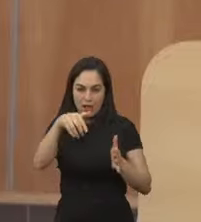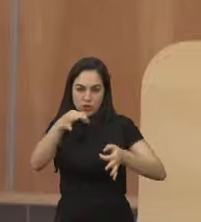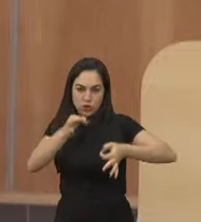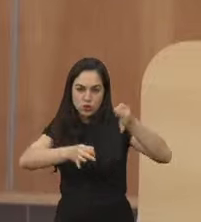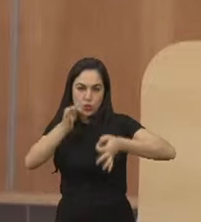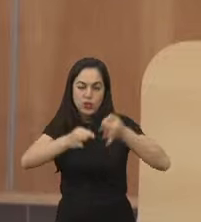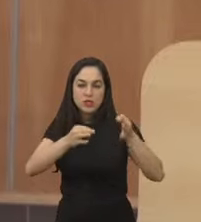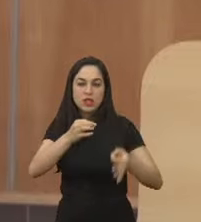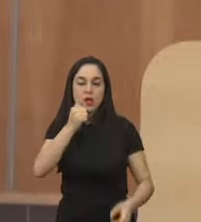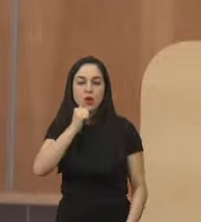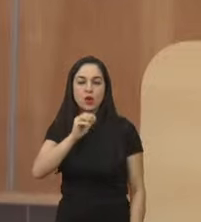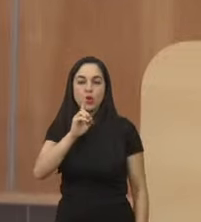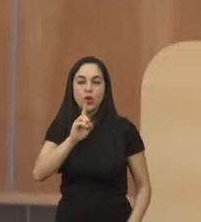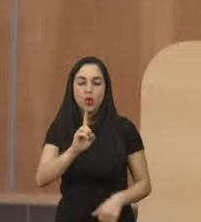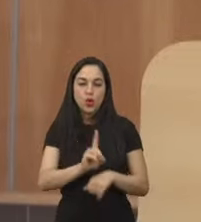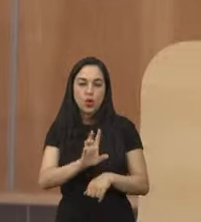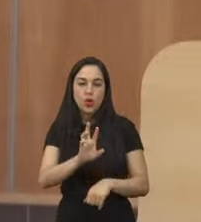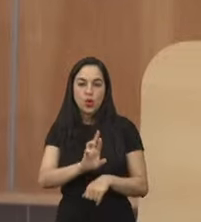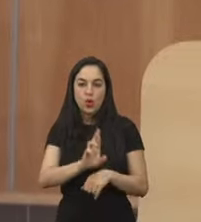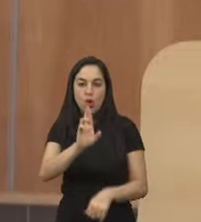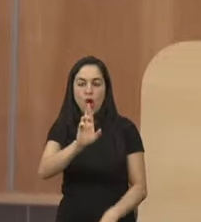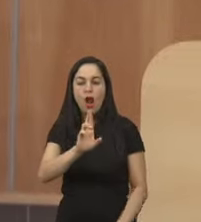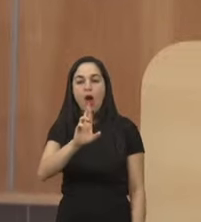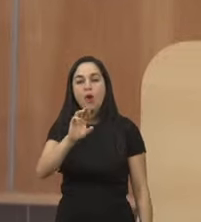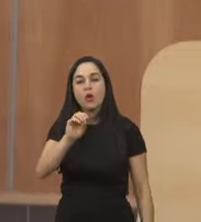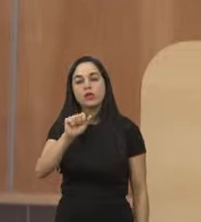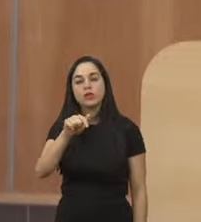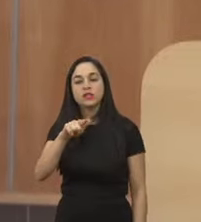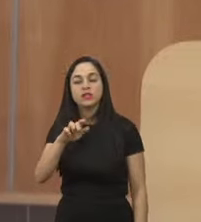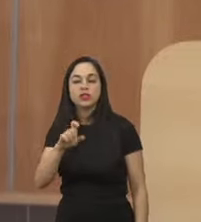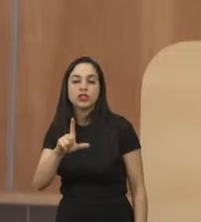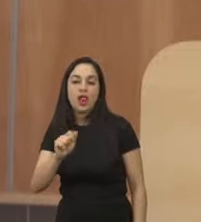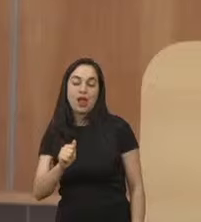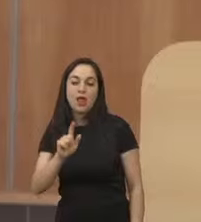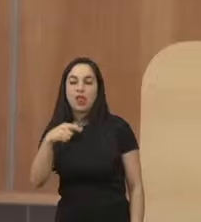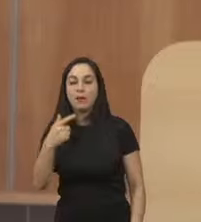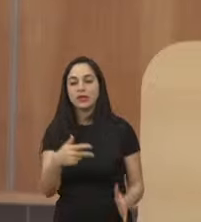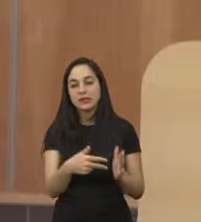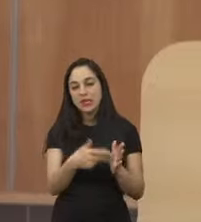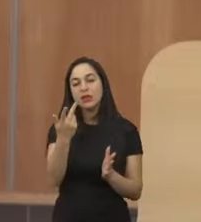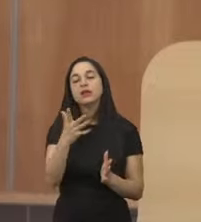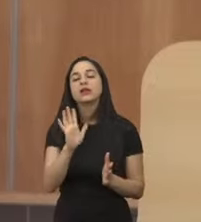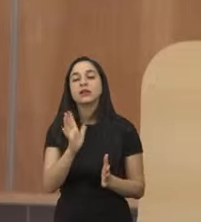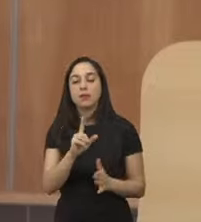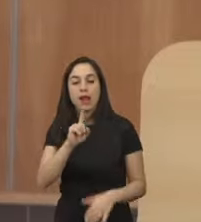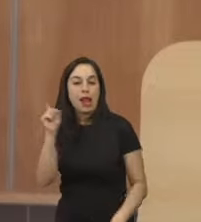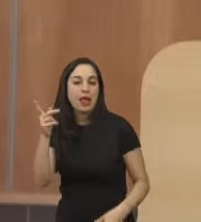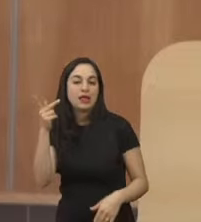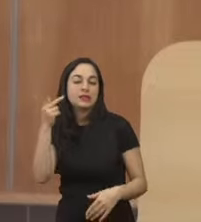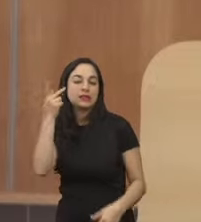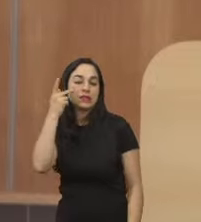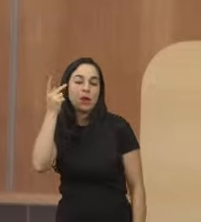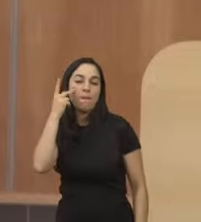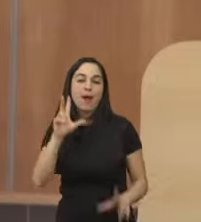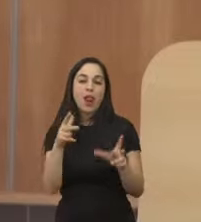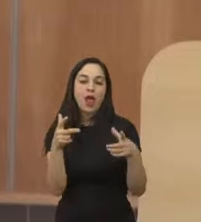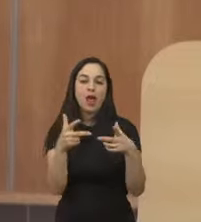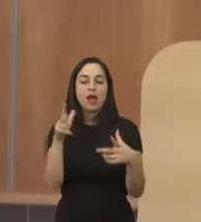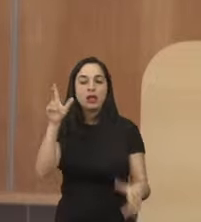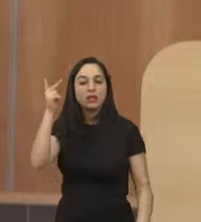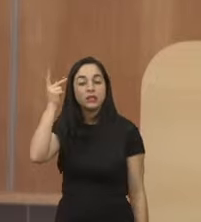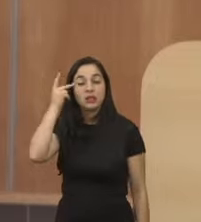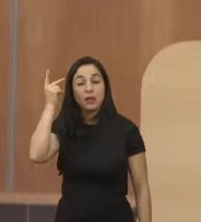Jacareí, doutora Rosângela. No começo do ano foi condenada em segunda instância por desembargadores lá de São Paulo, uma Câmara, a